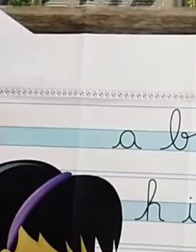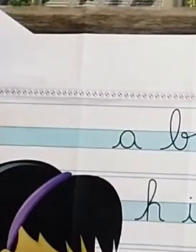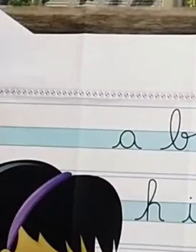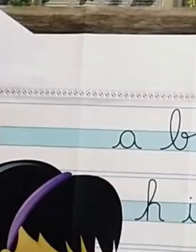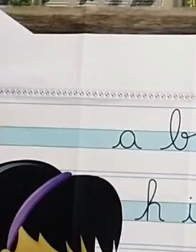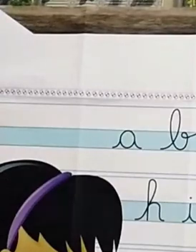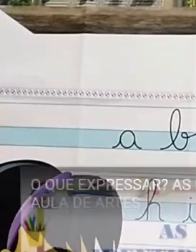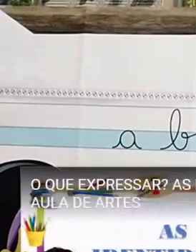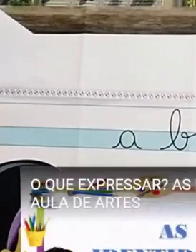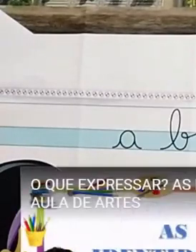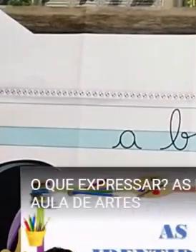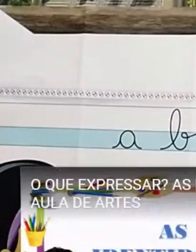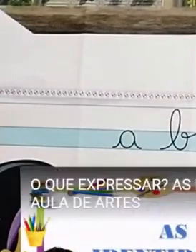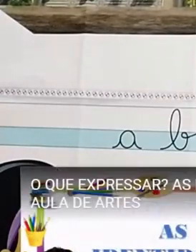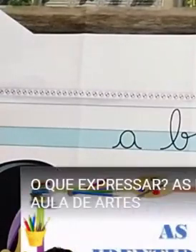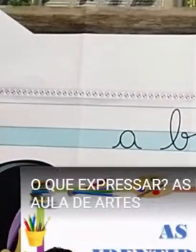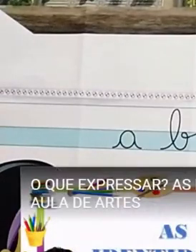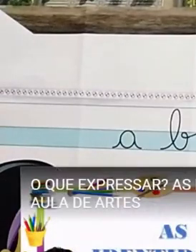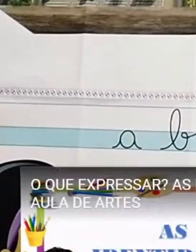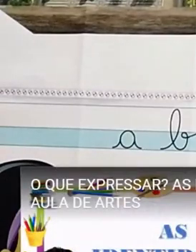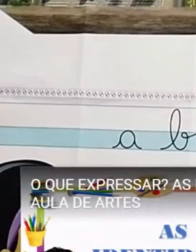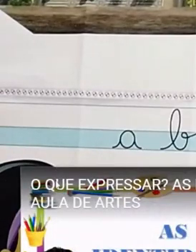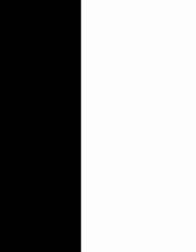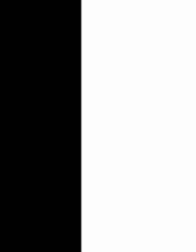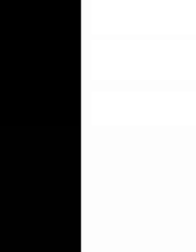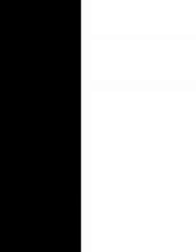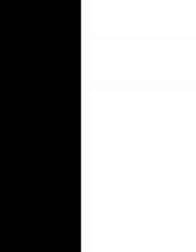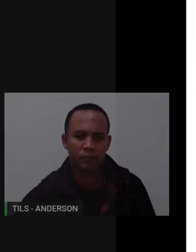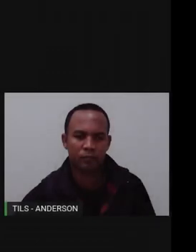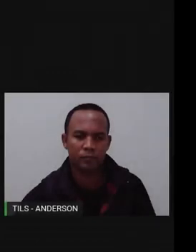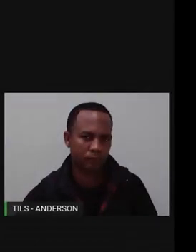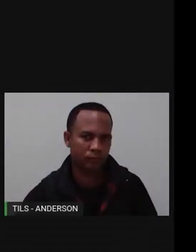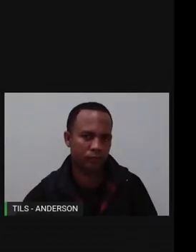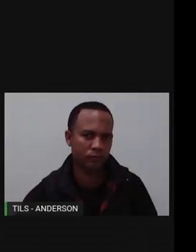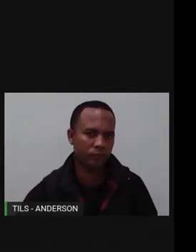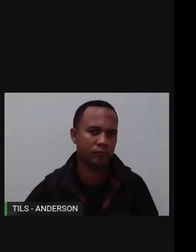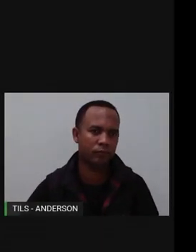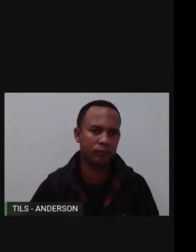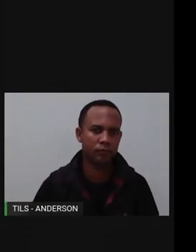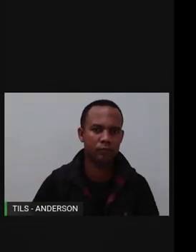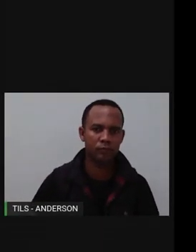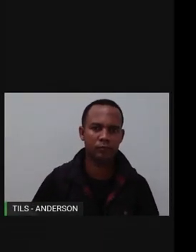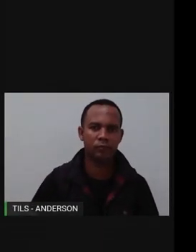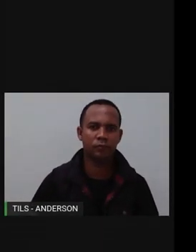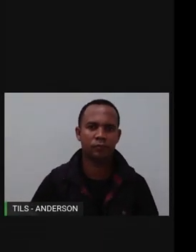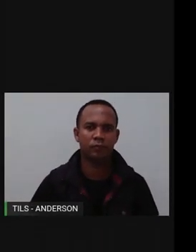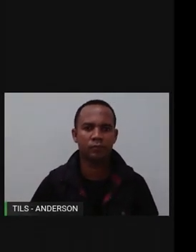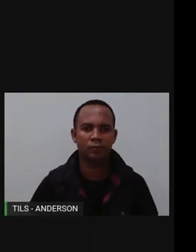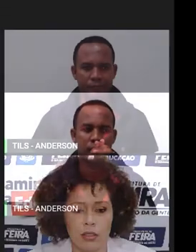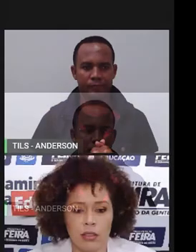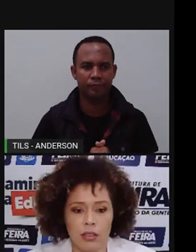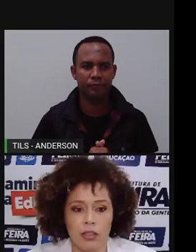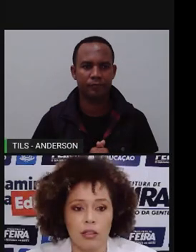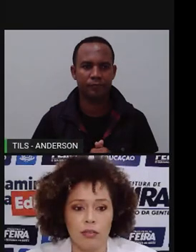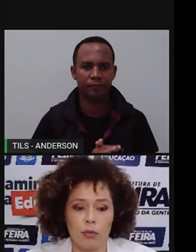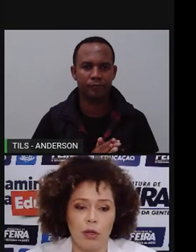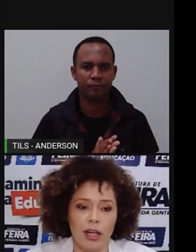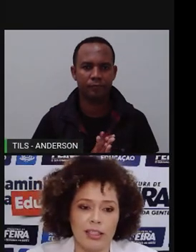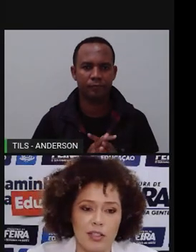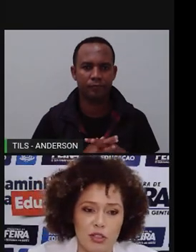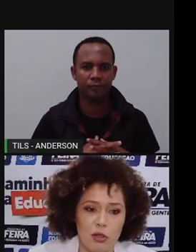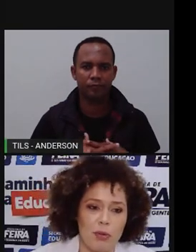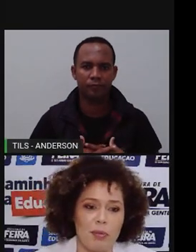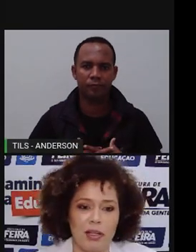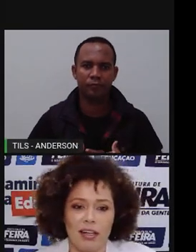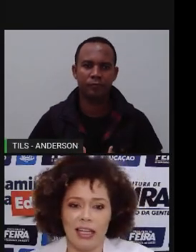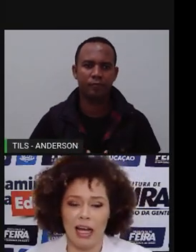uma melhor qualidade de vida. Tchau e até a próxima aula. Vamos lá.